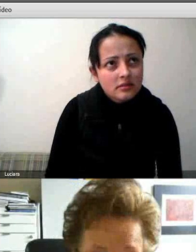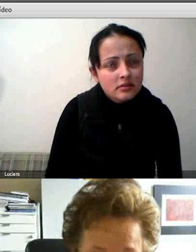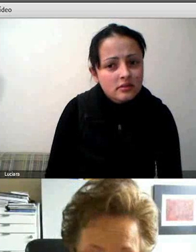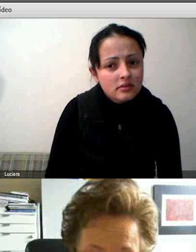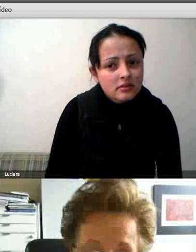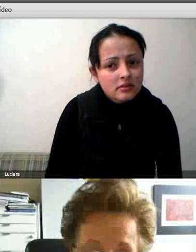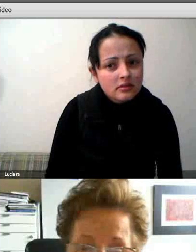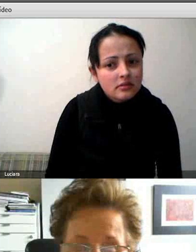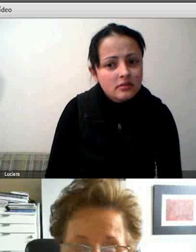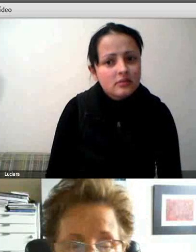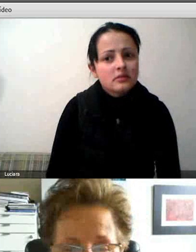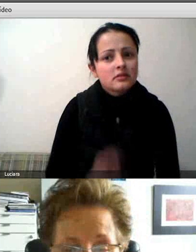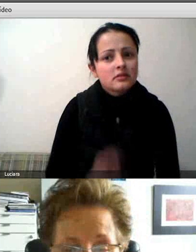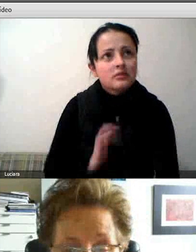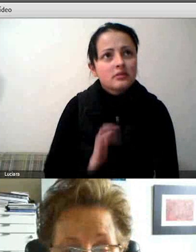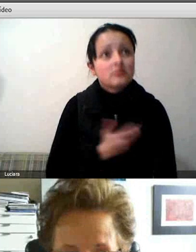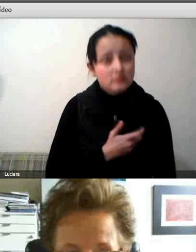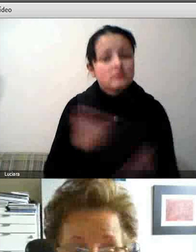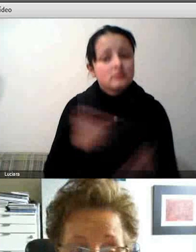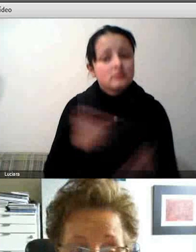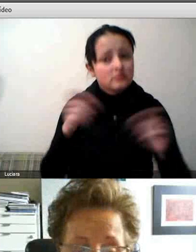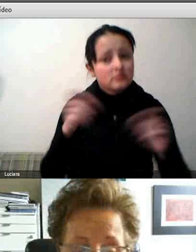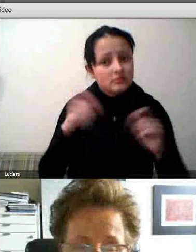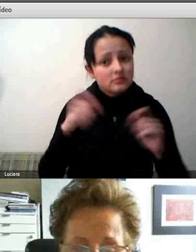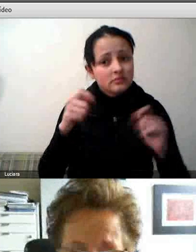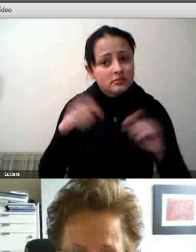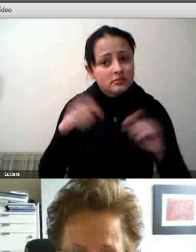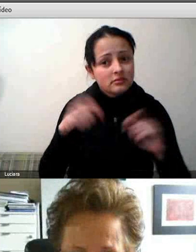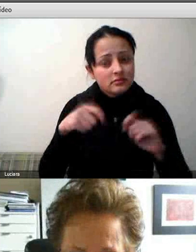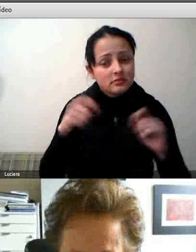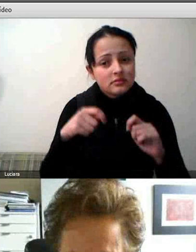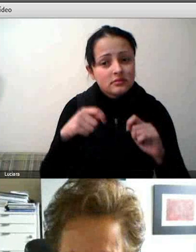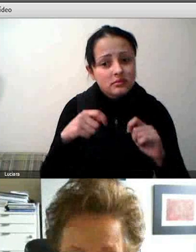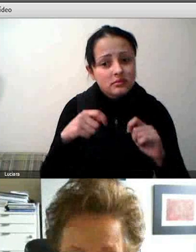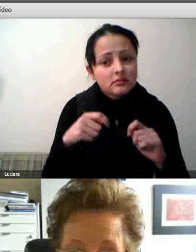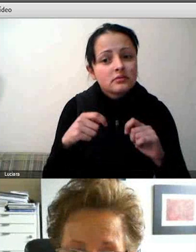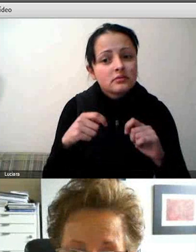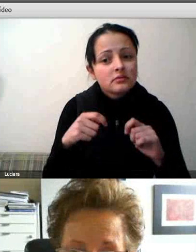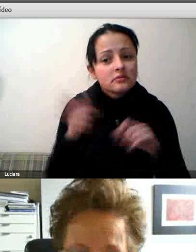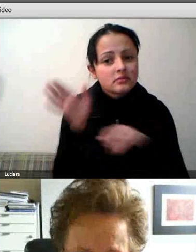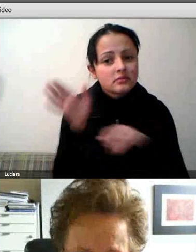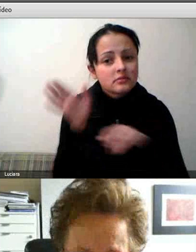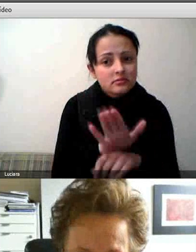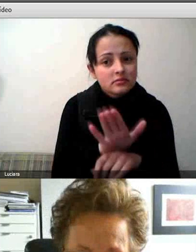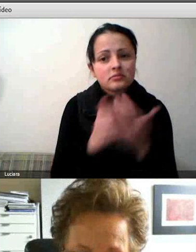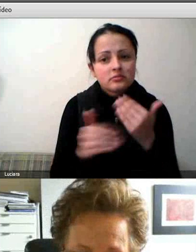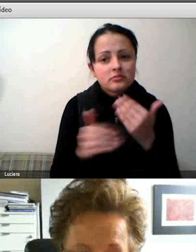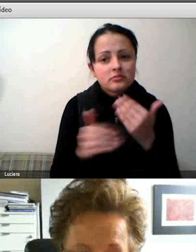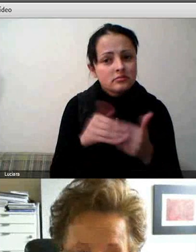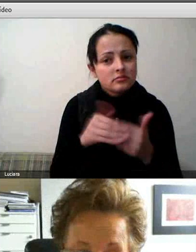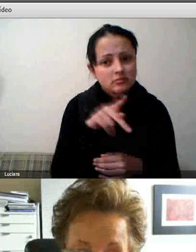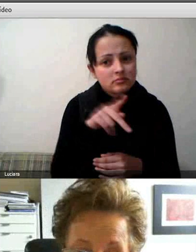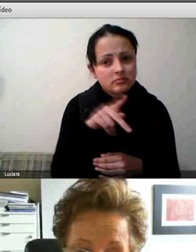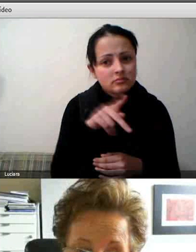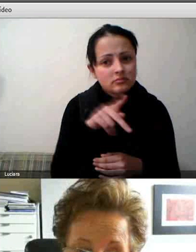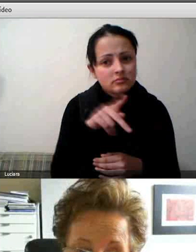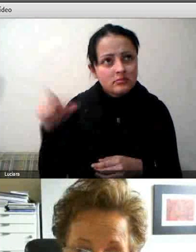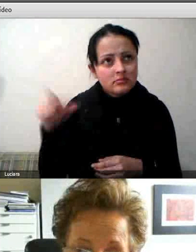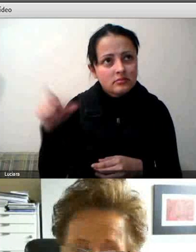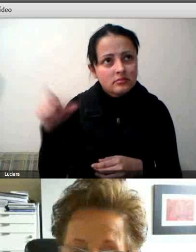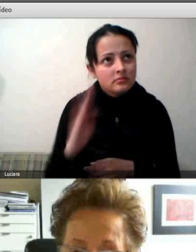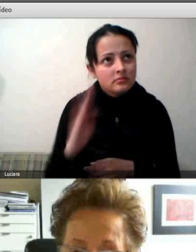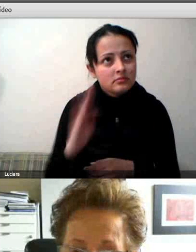pensou? O que você acha disso? Então, para a formação dos professores, que nós vamos começar agora no projeto,